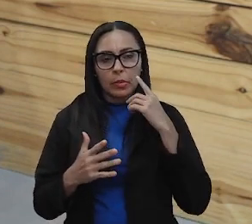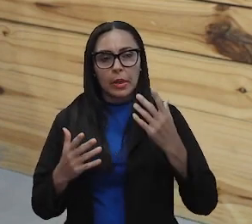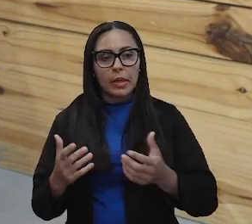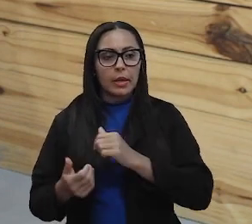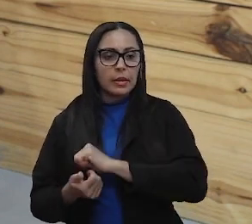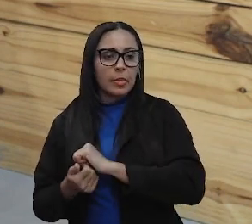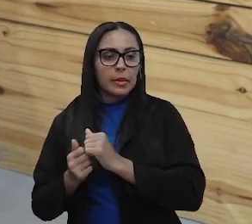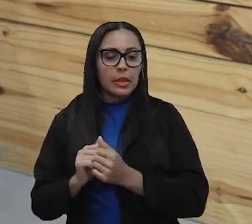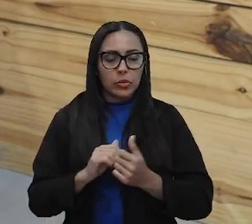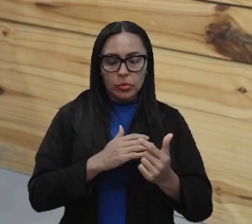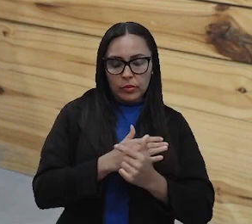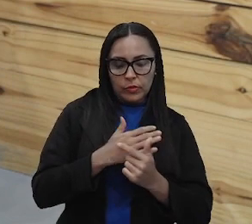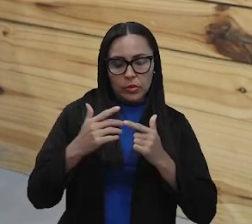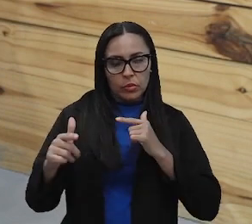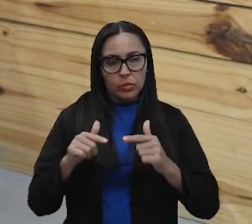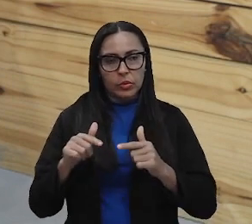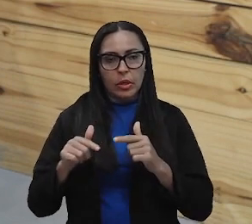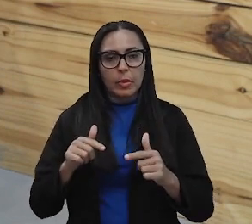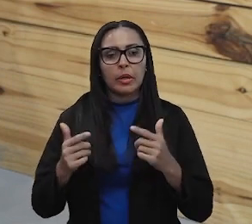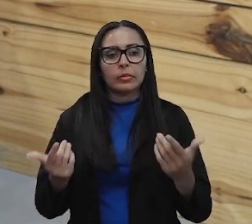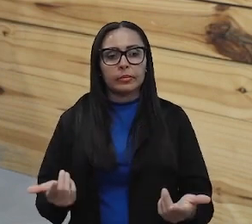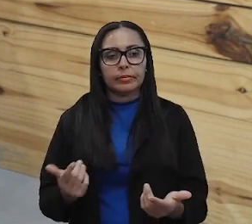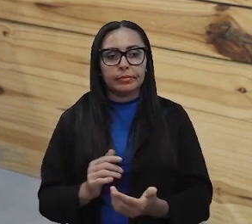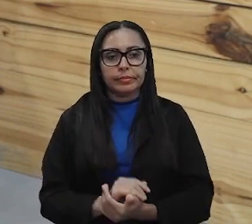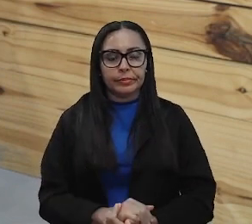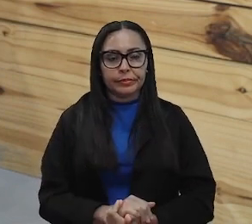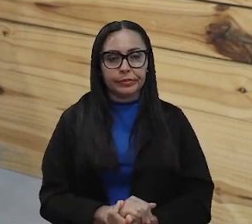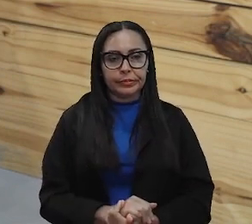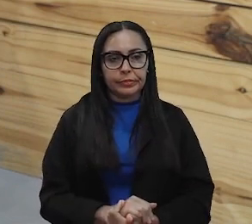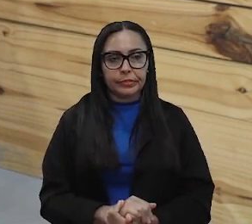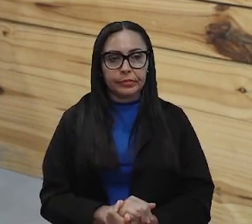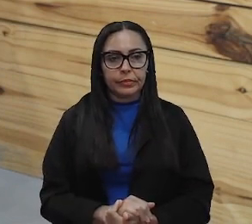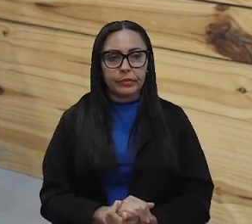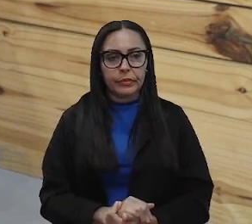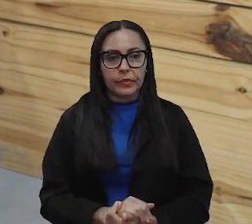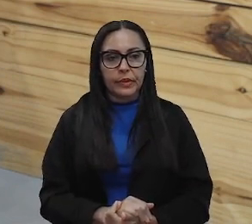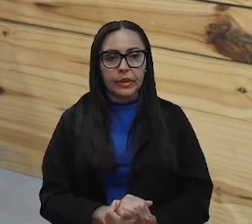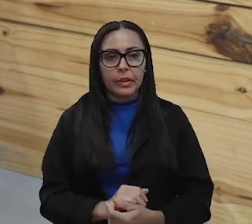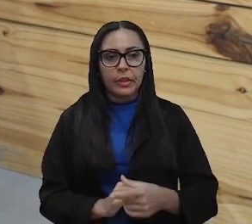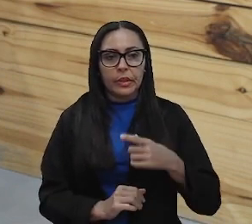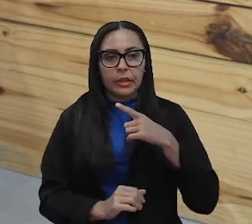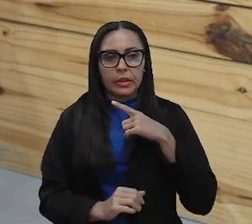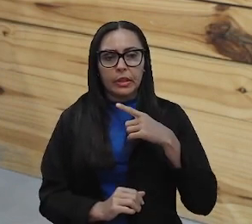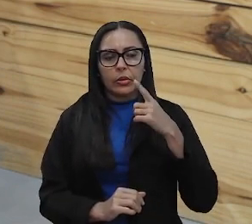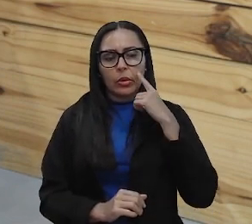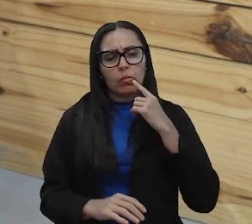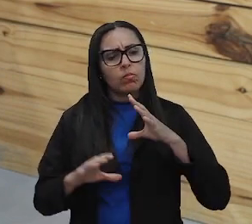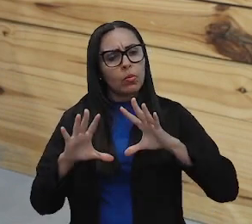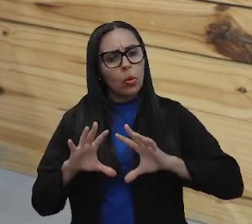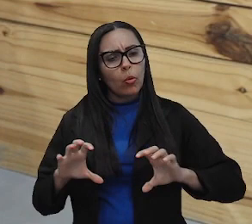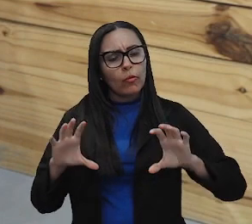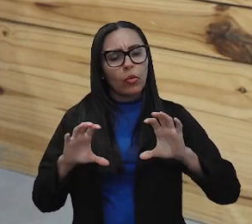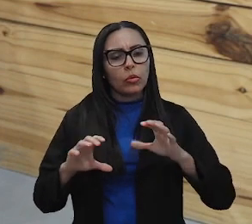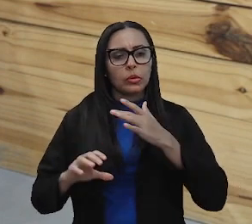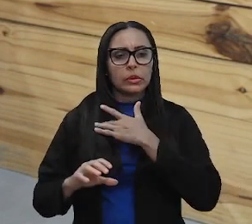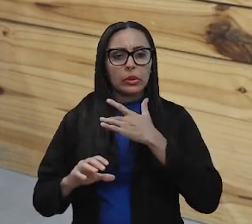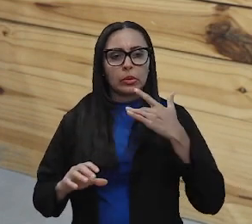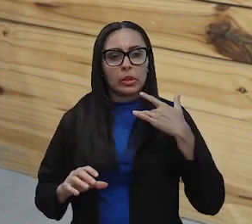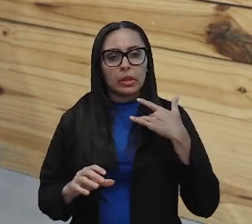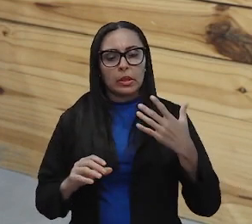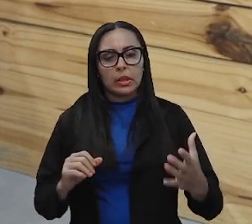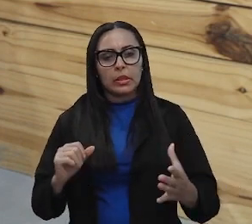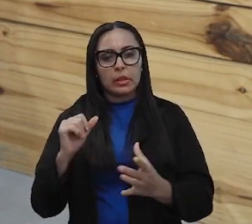do trabalho para o trabalhador, para que ele tenha o quê? Um conforto, uma saúde, uma segurança e